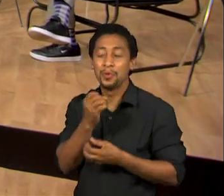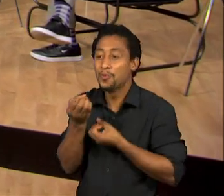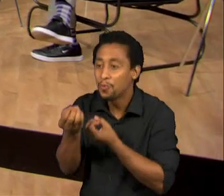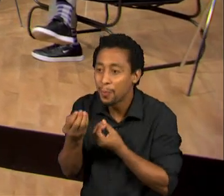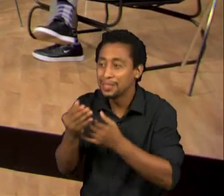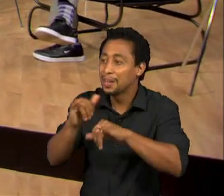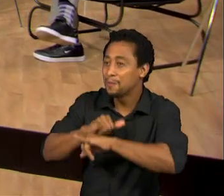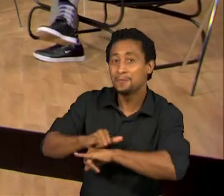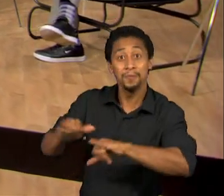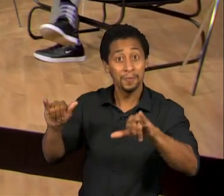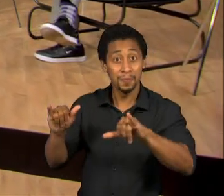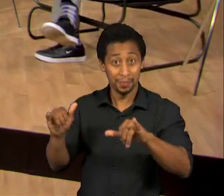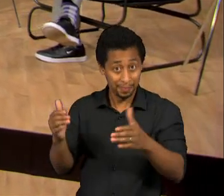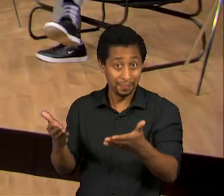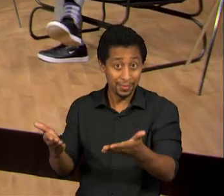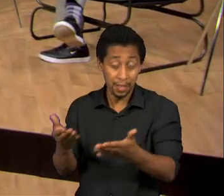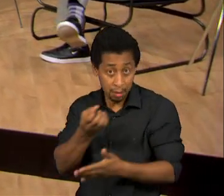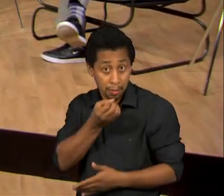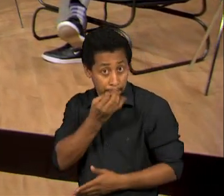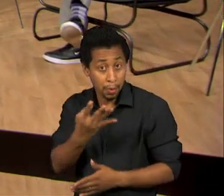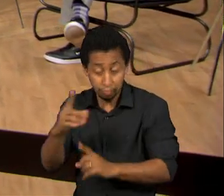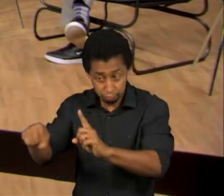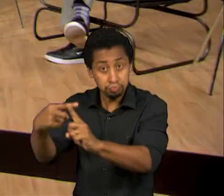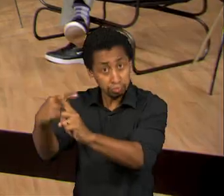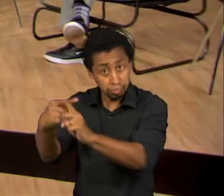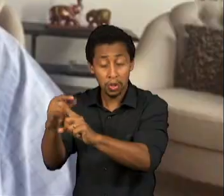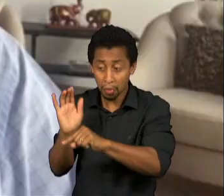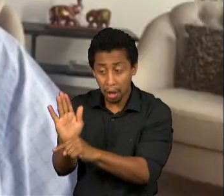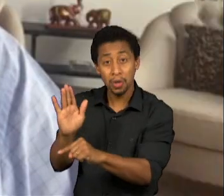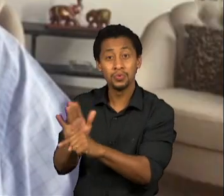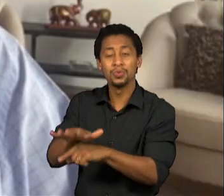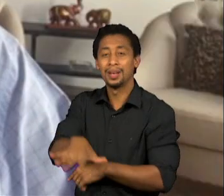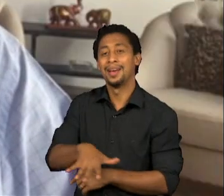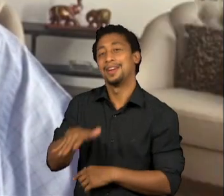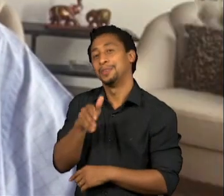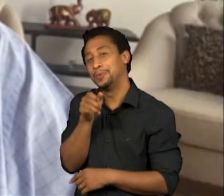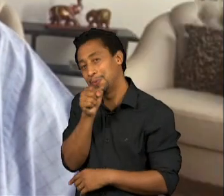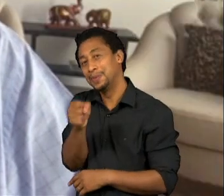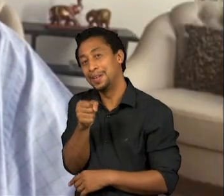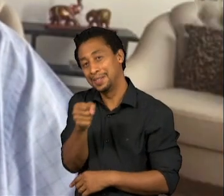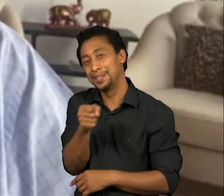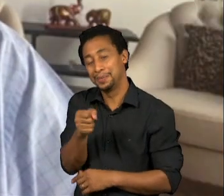tudo isso facilita o trabalho de jornalista. O jornalista que é bastante